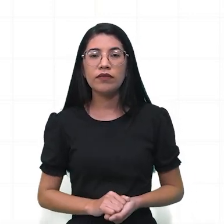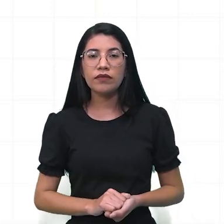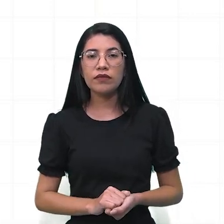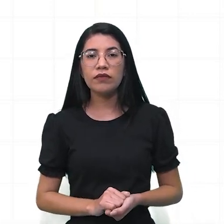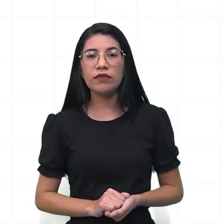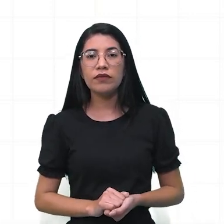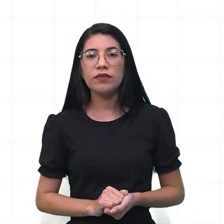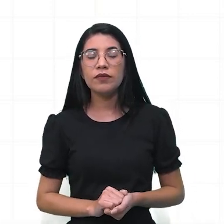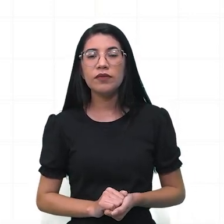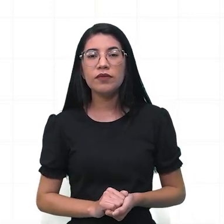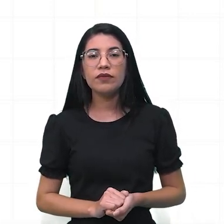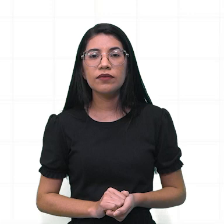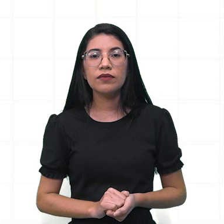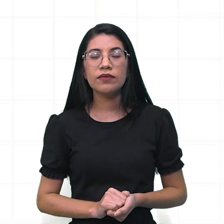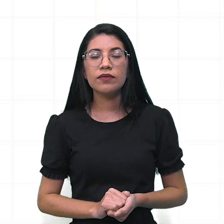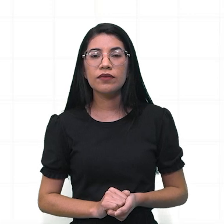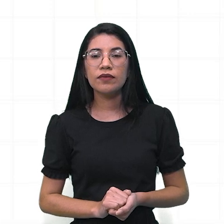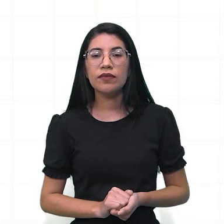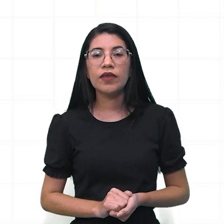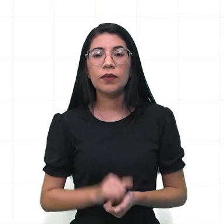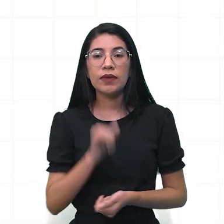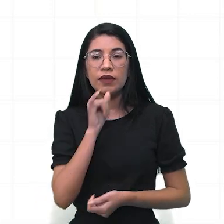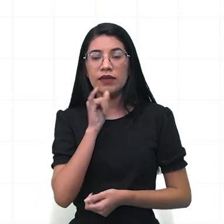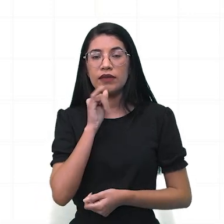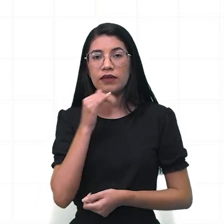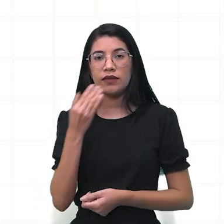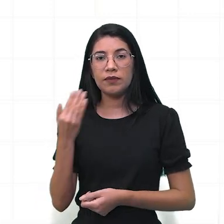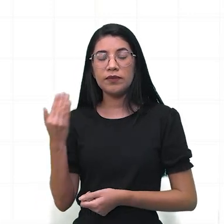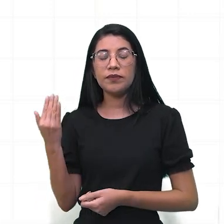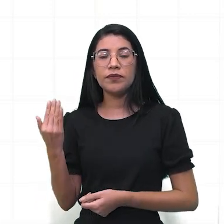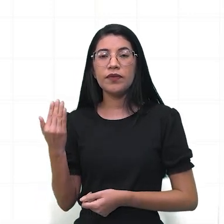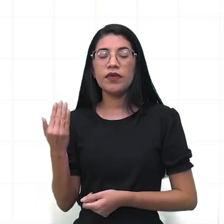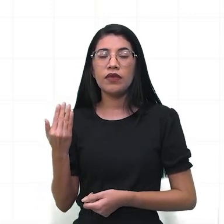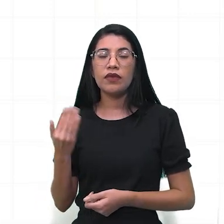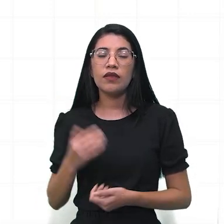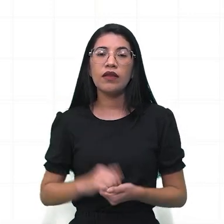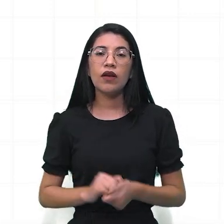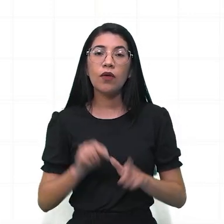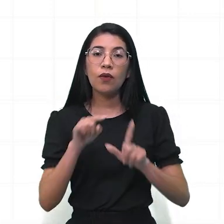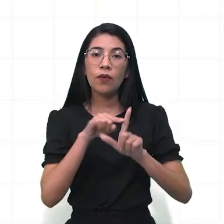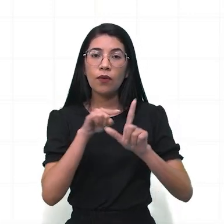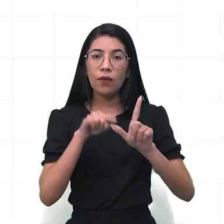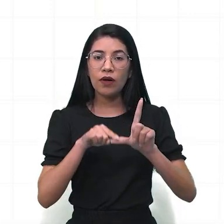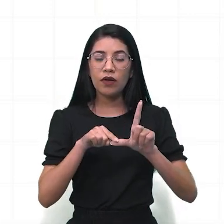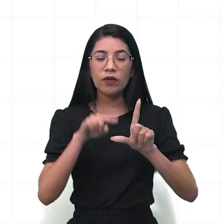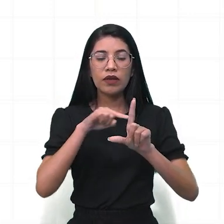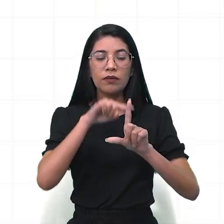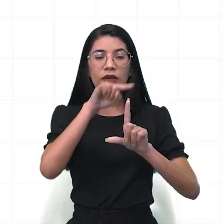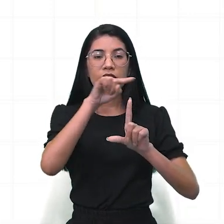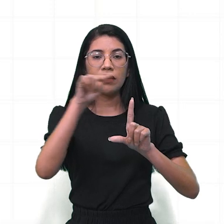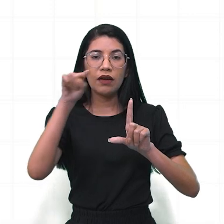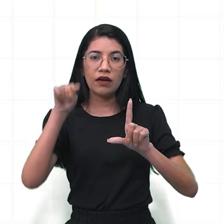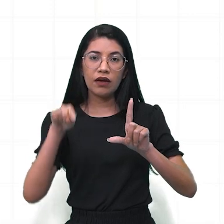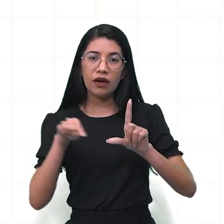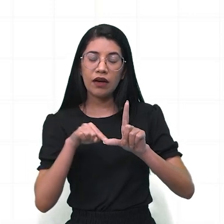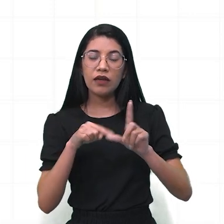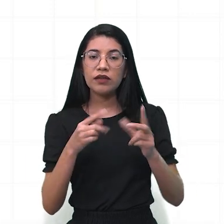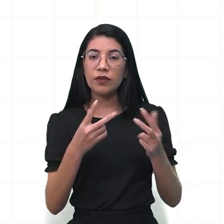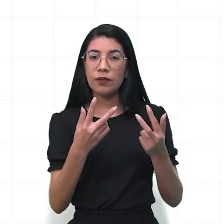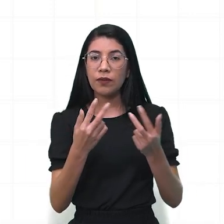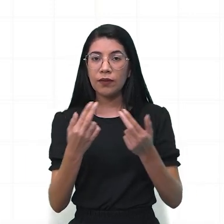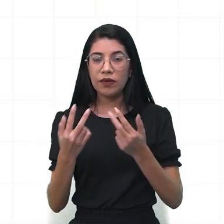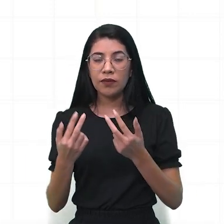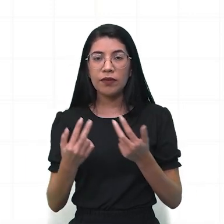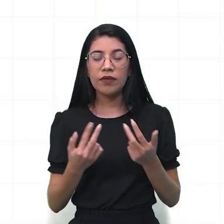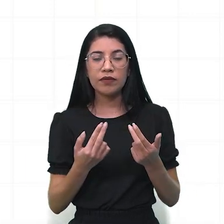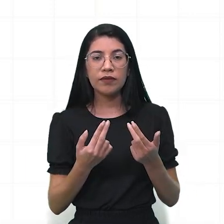tá certo? Então, nesse caso aqui, ó, tanto os ângulos quanto os lados, eles são congruentes,